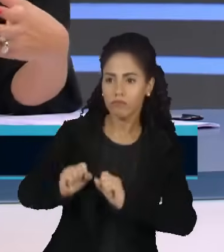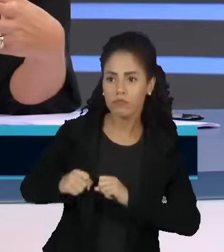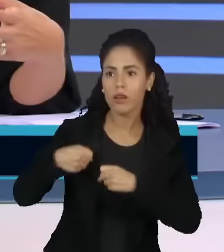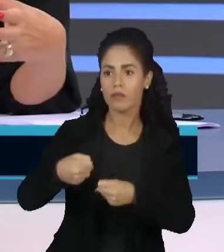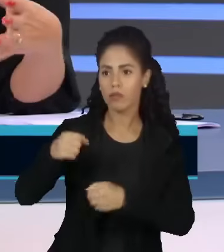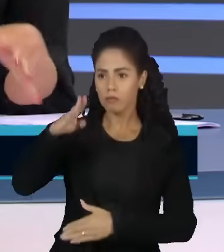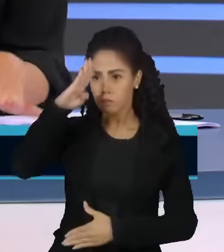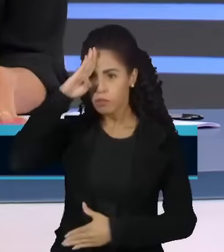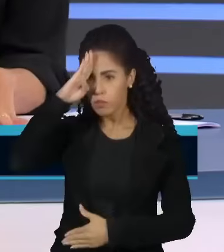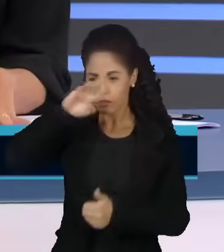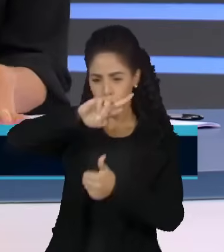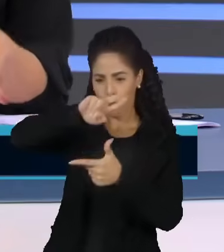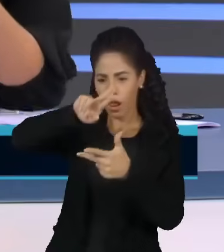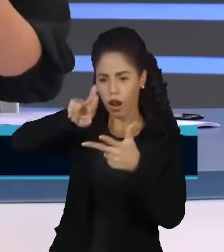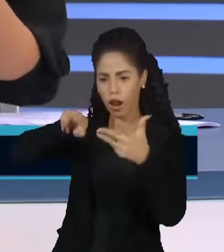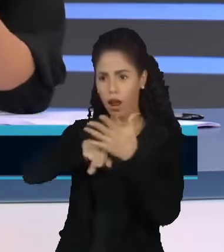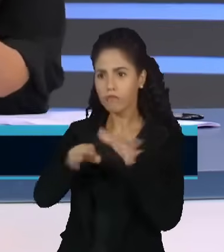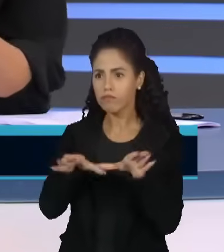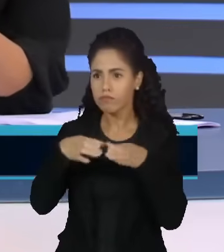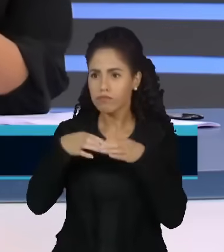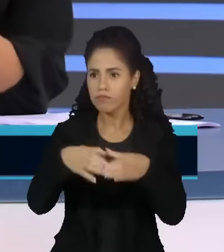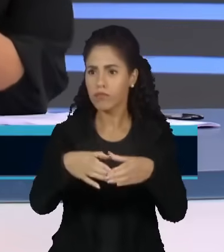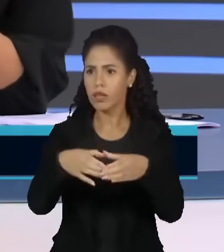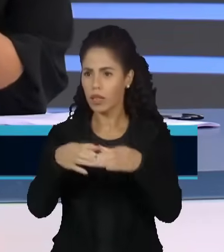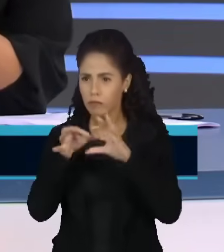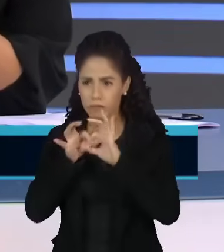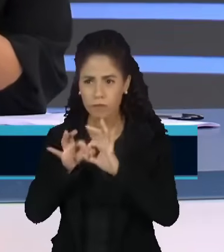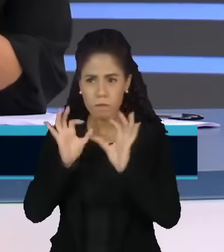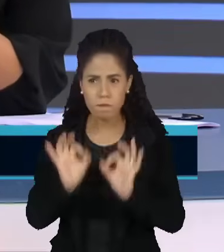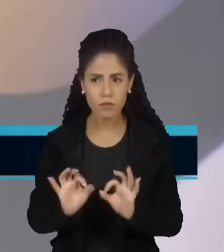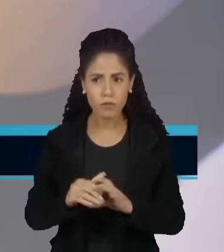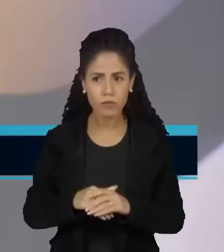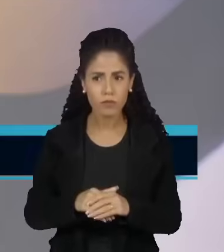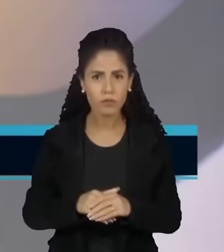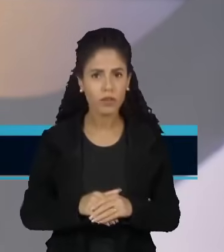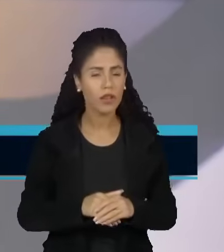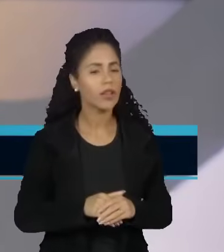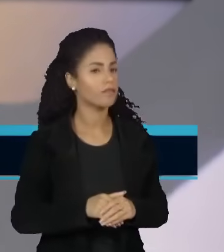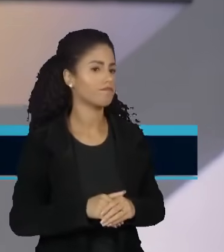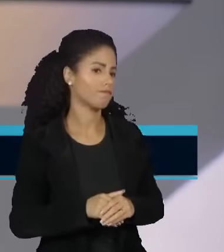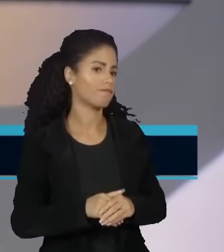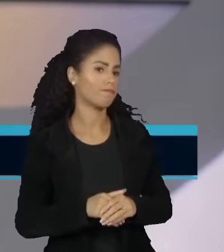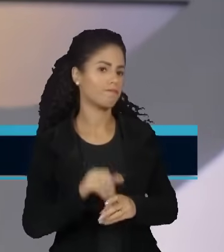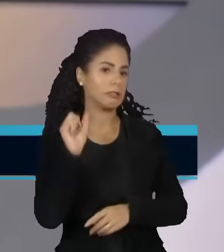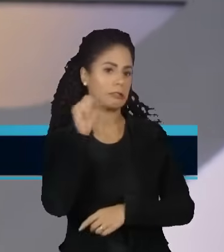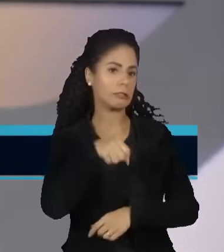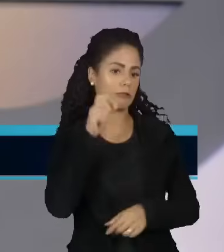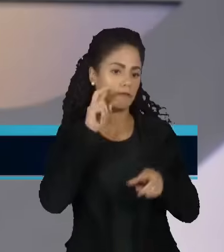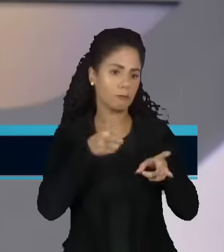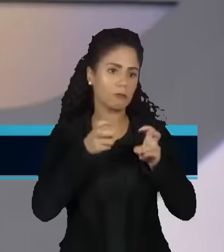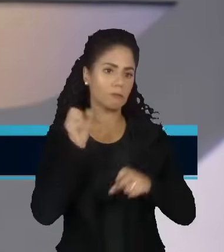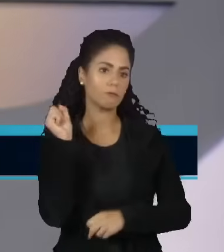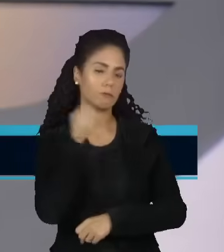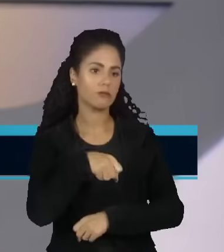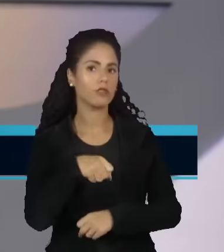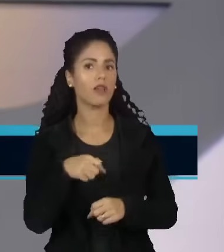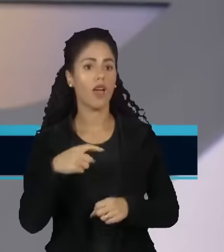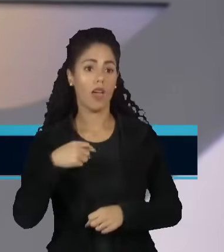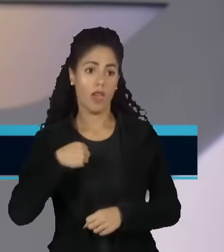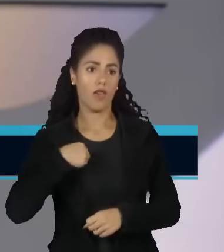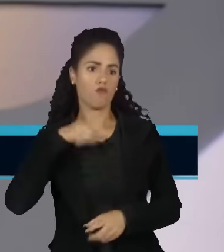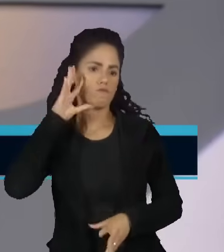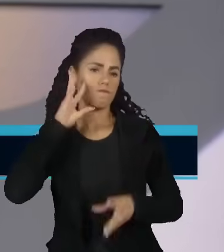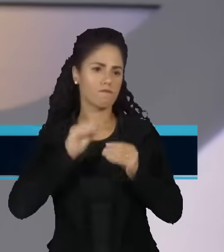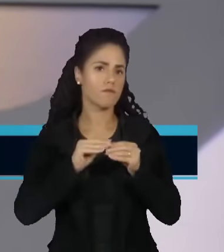das forças especiais estavam totalmente ligadas? Acho que sim, a gente tem evoluído nisso, né? De conseguir entender como